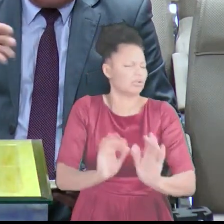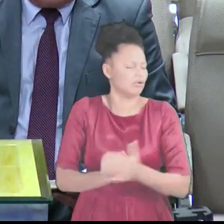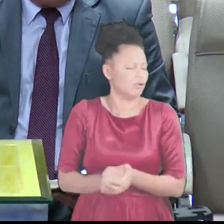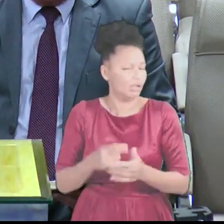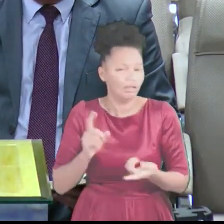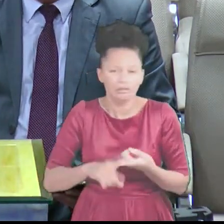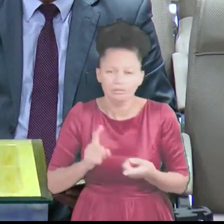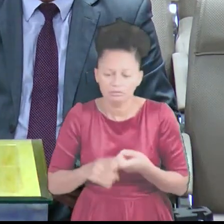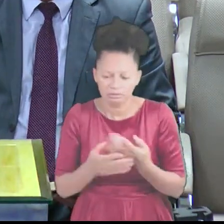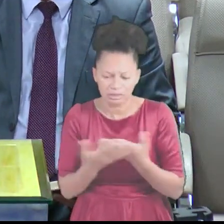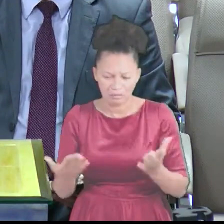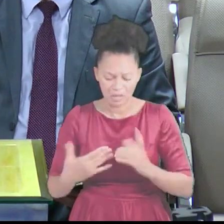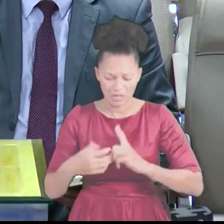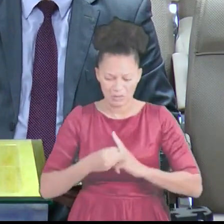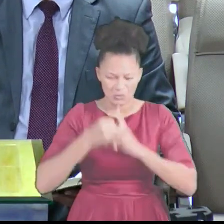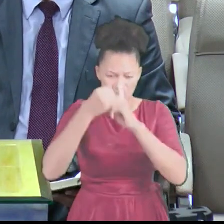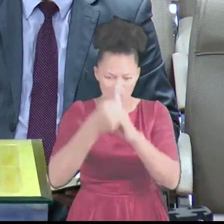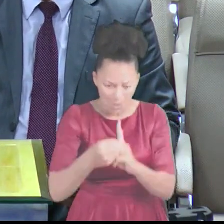muito menos no meio.